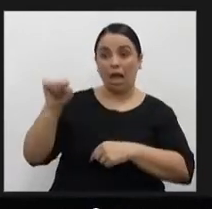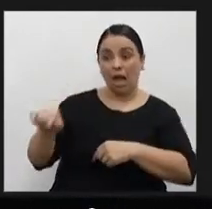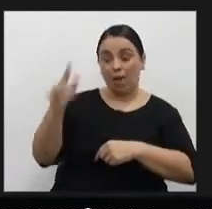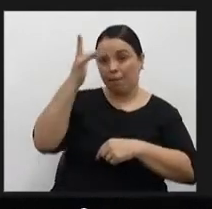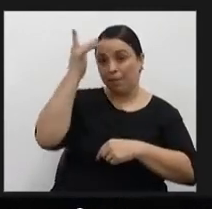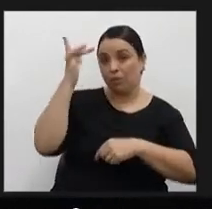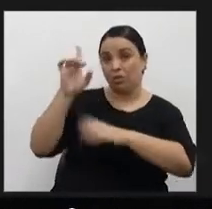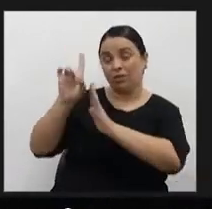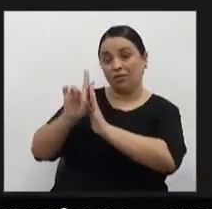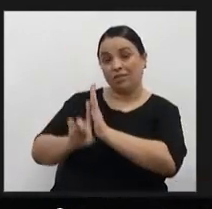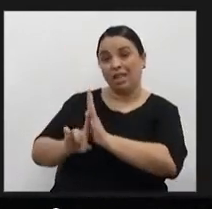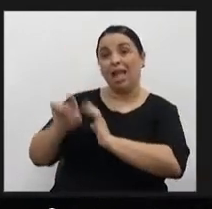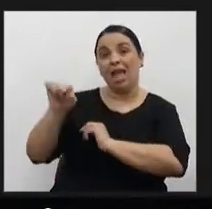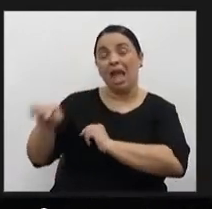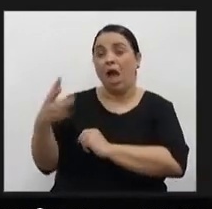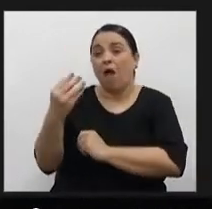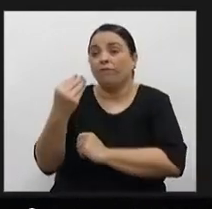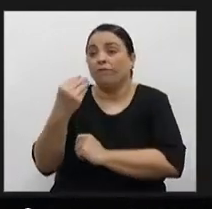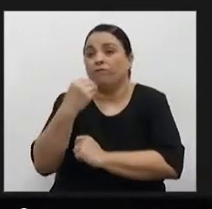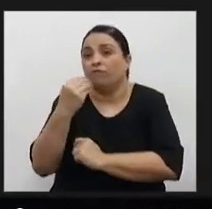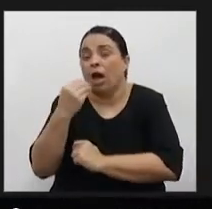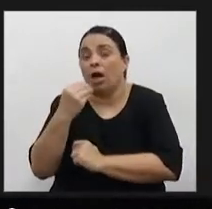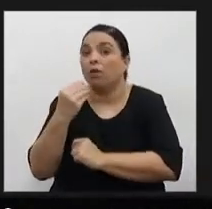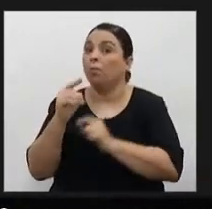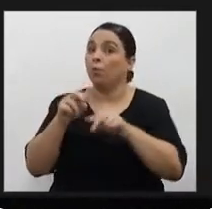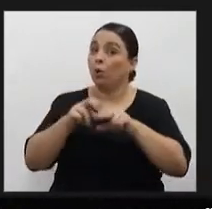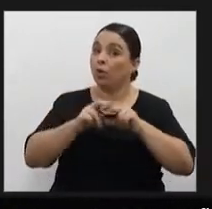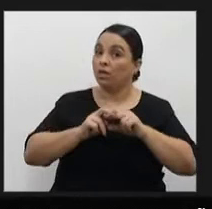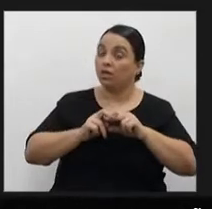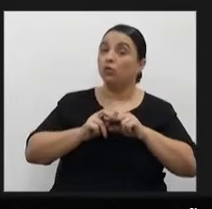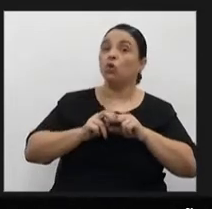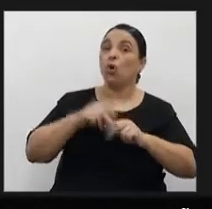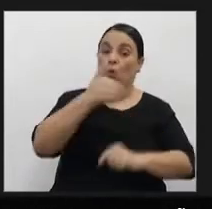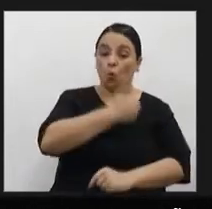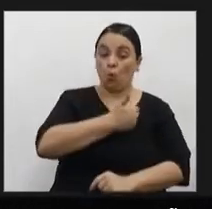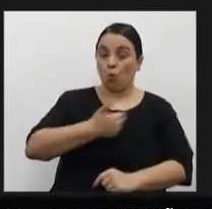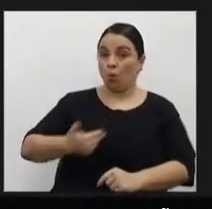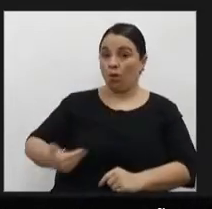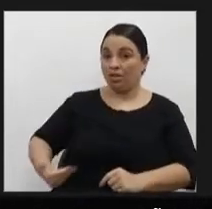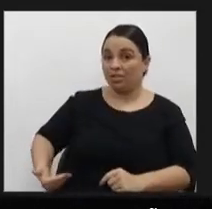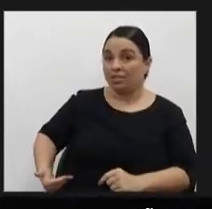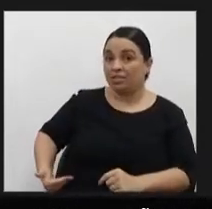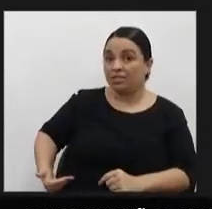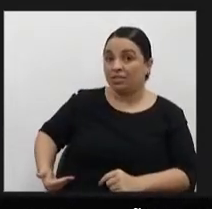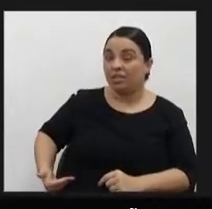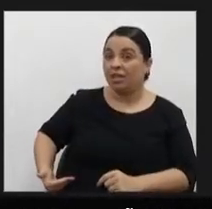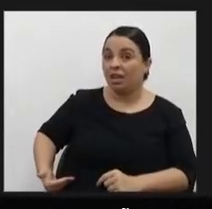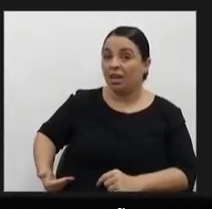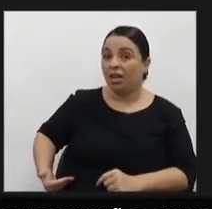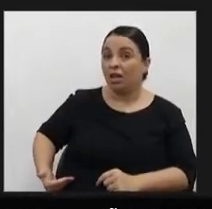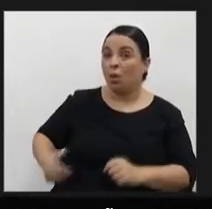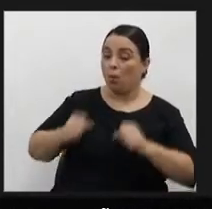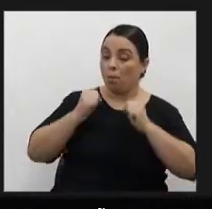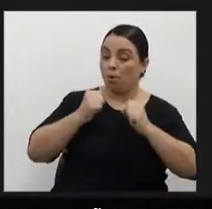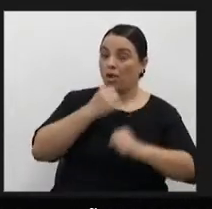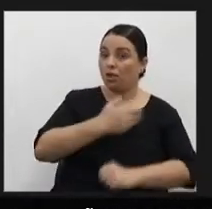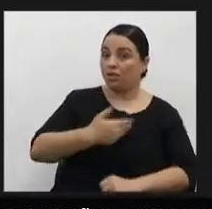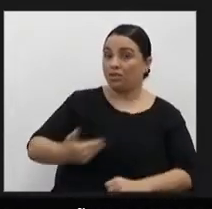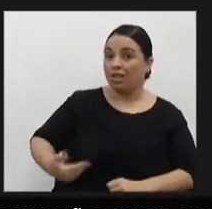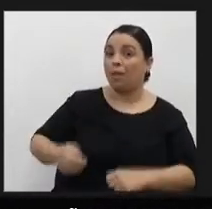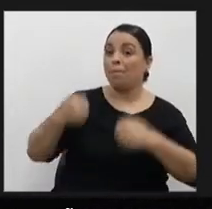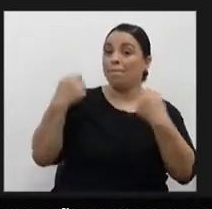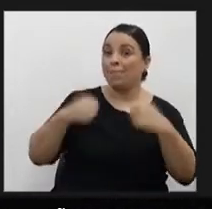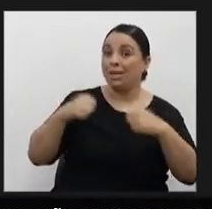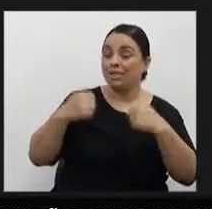considerada vulnerável, devendo o poder público adotar medidas para sua proteção e